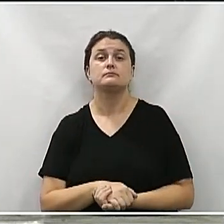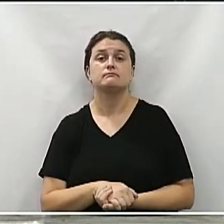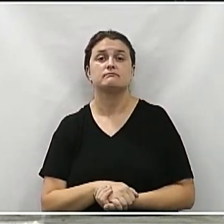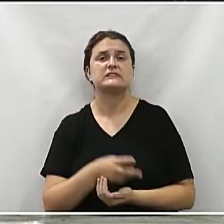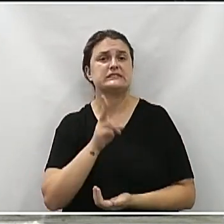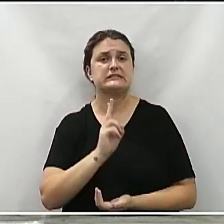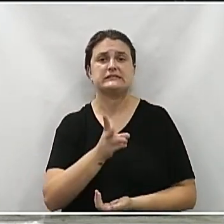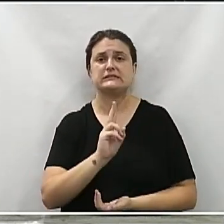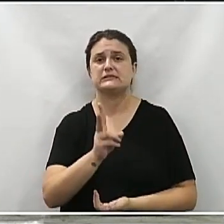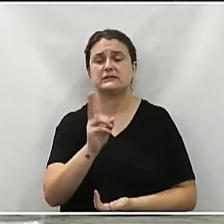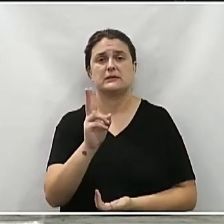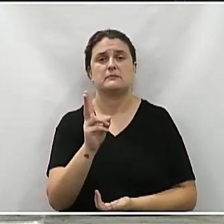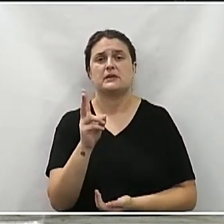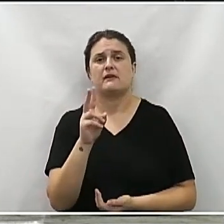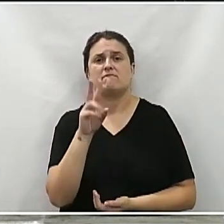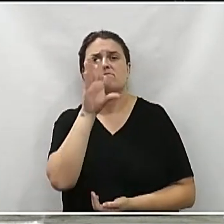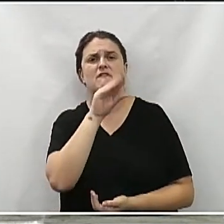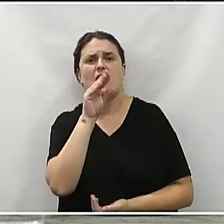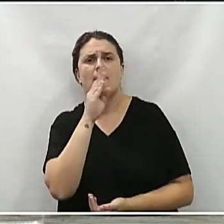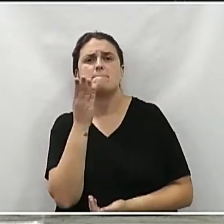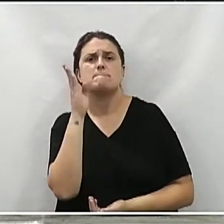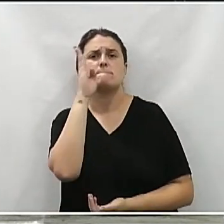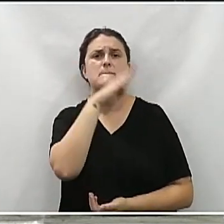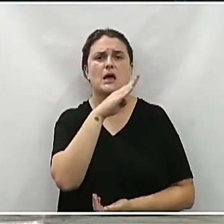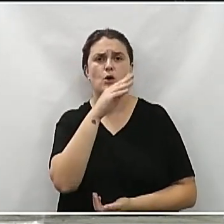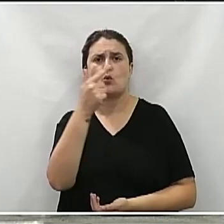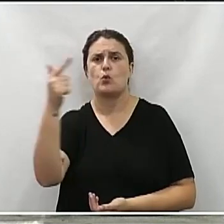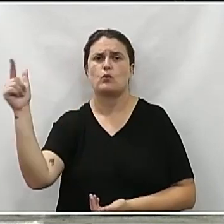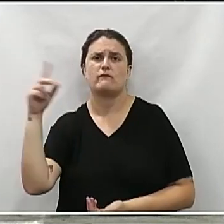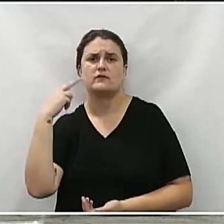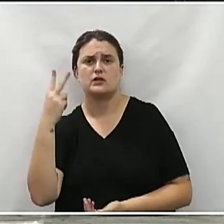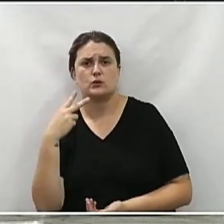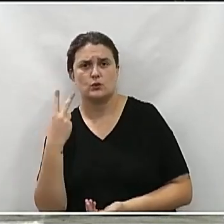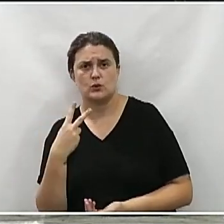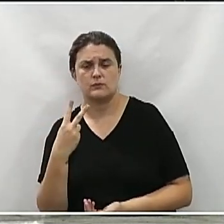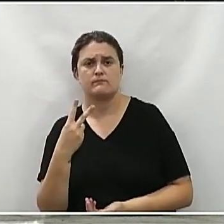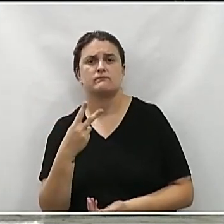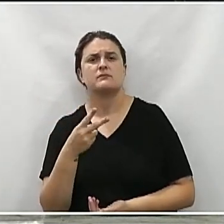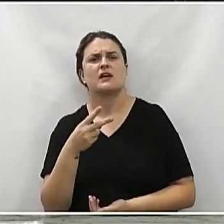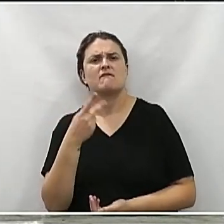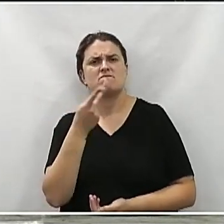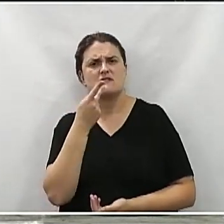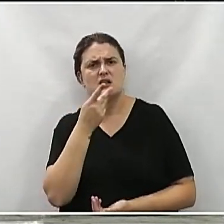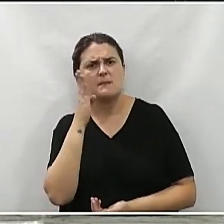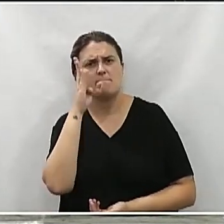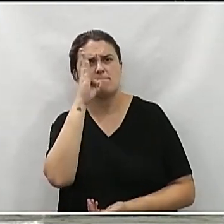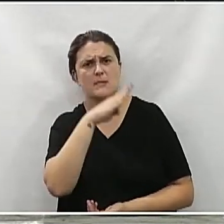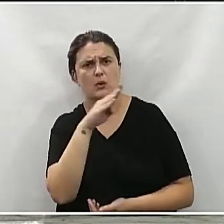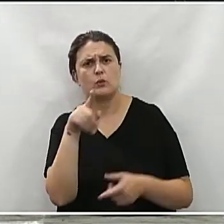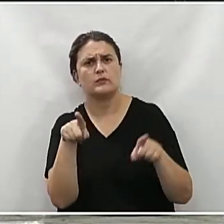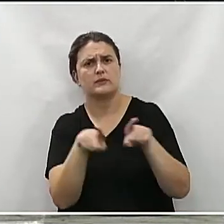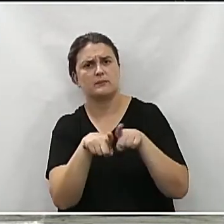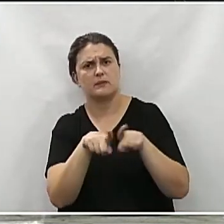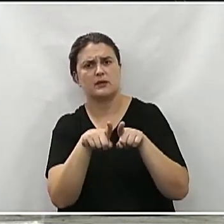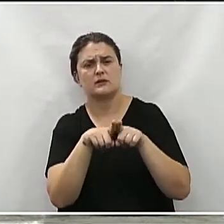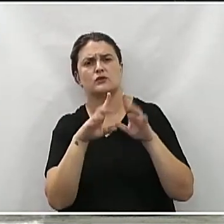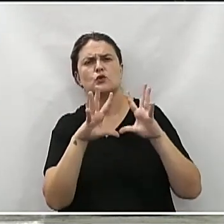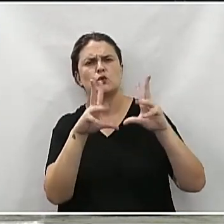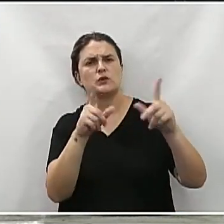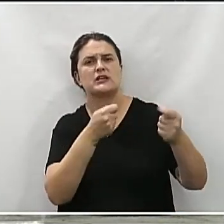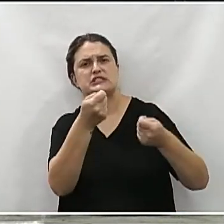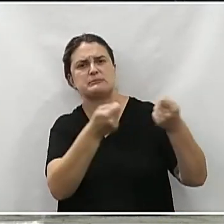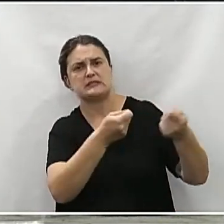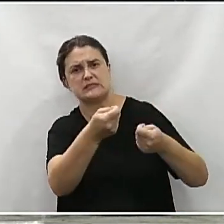sempre falando mal dos vereadores vivia falando mal também de todas as